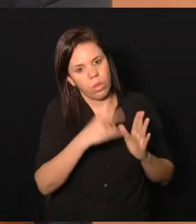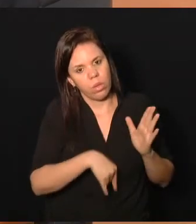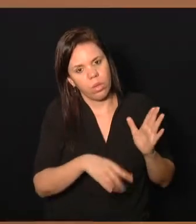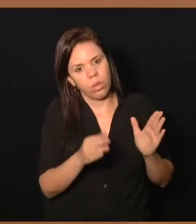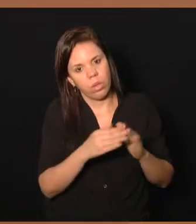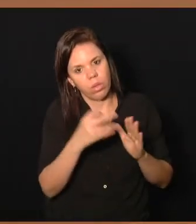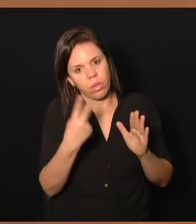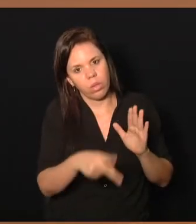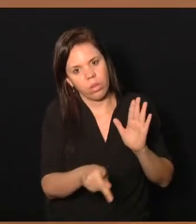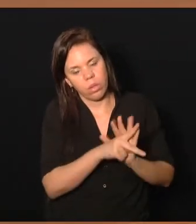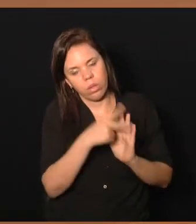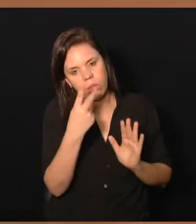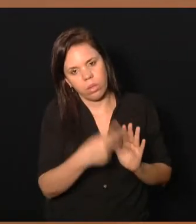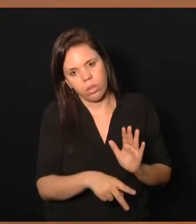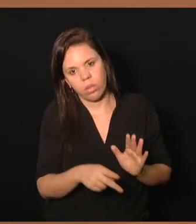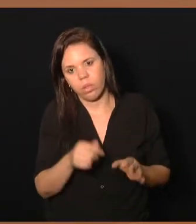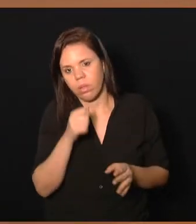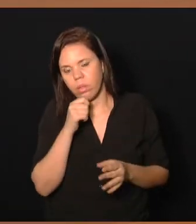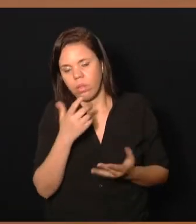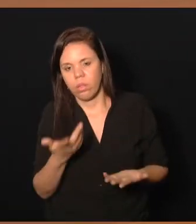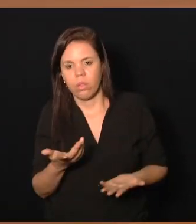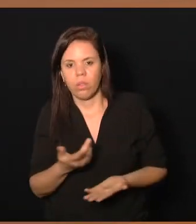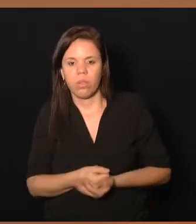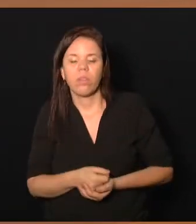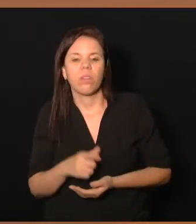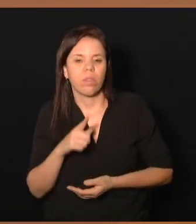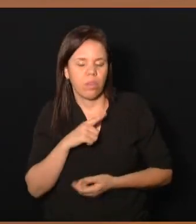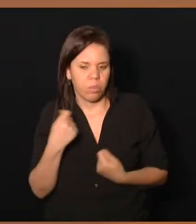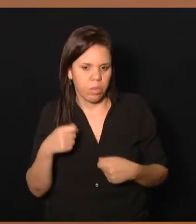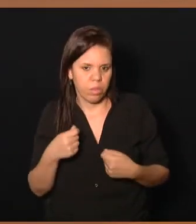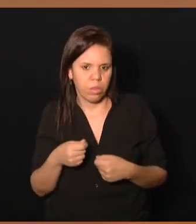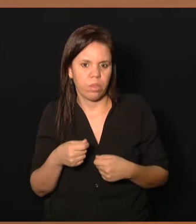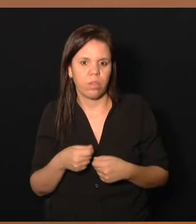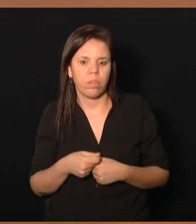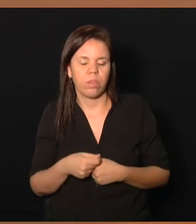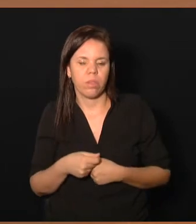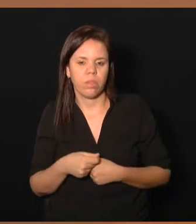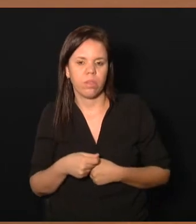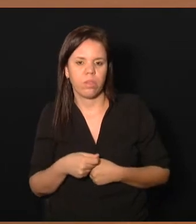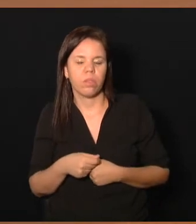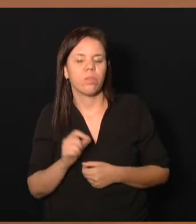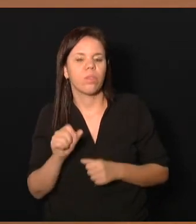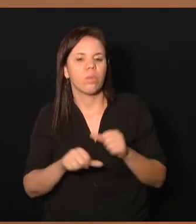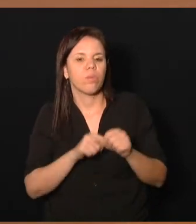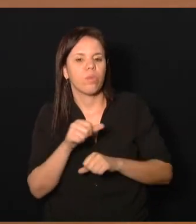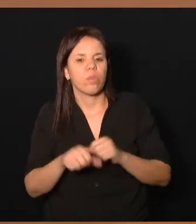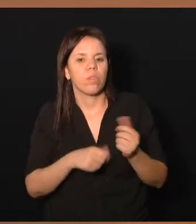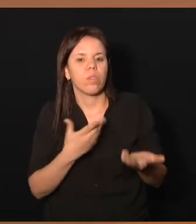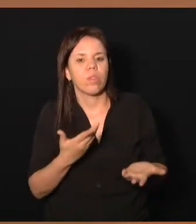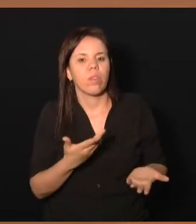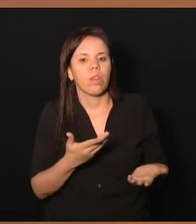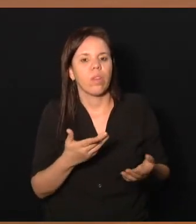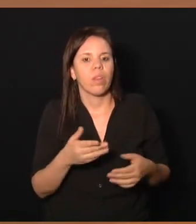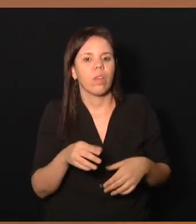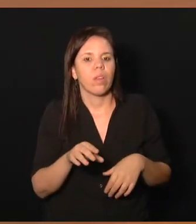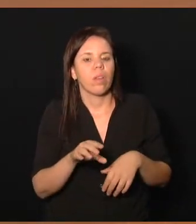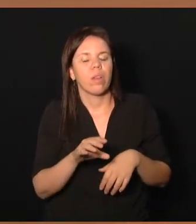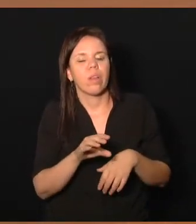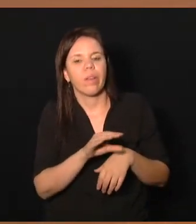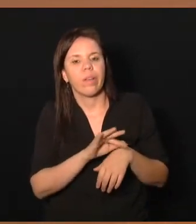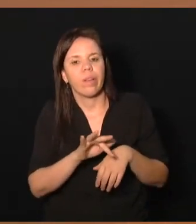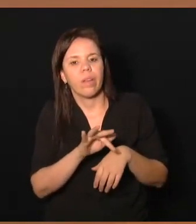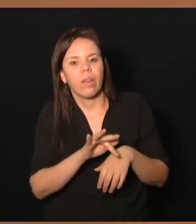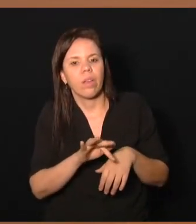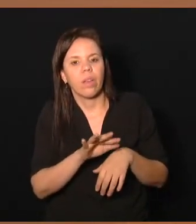ela padecia de inconstitucionalidade, que ela teria que sair do Poder Executivo. Só que ninguém nunca teve coragem de fazer a lei.